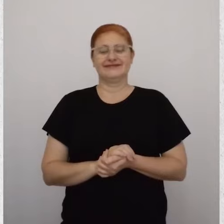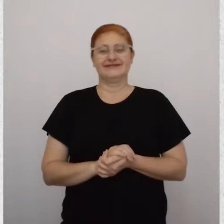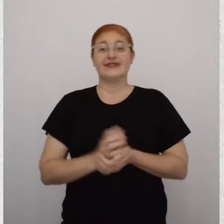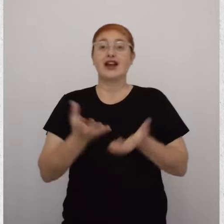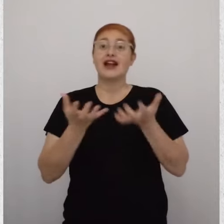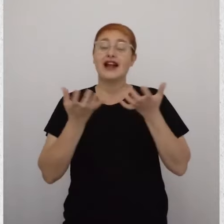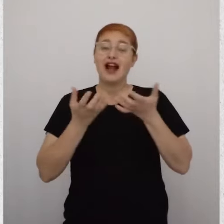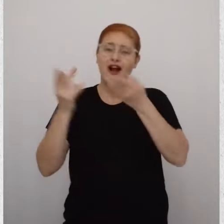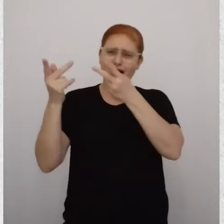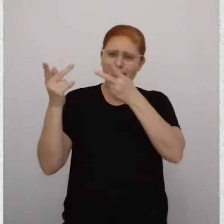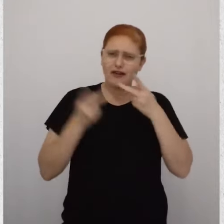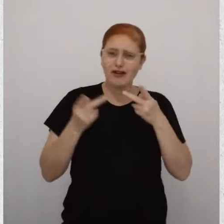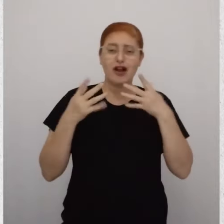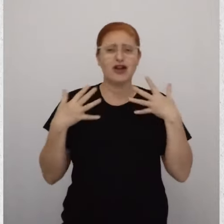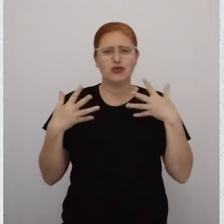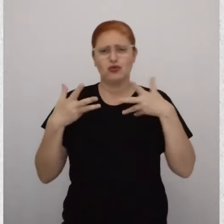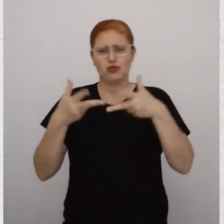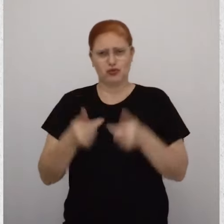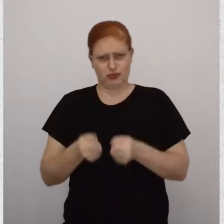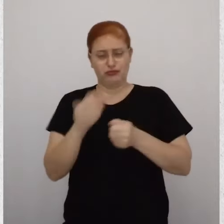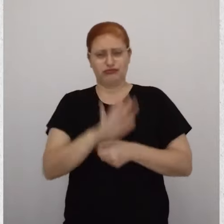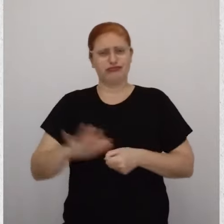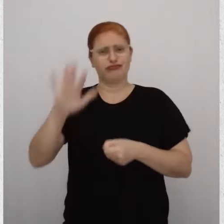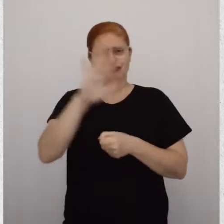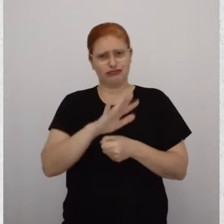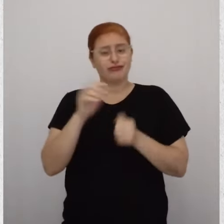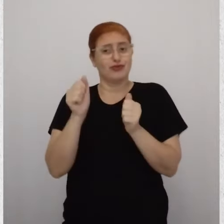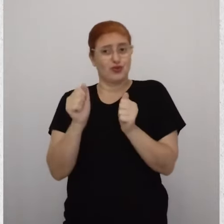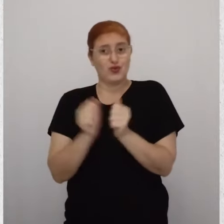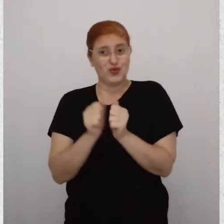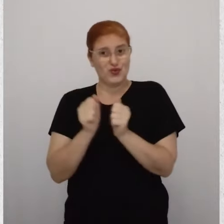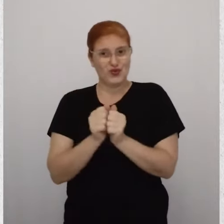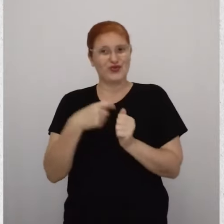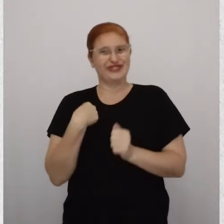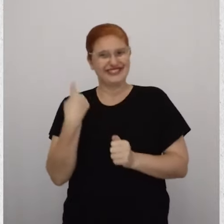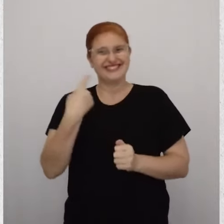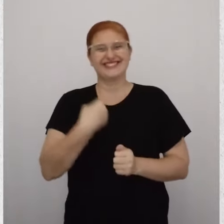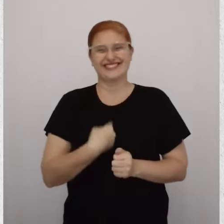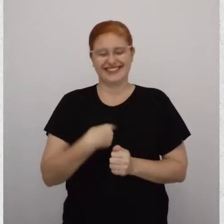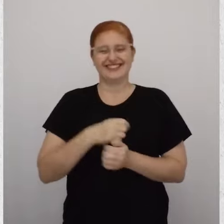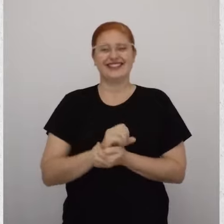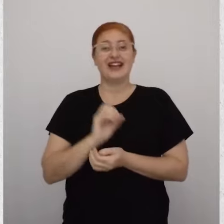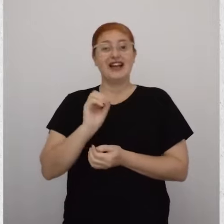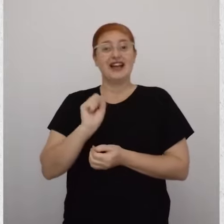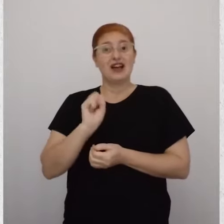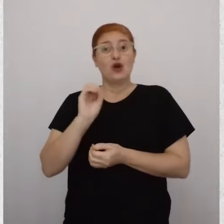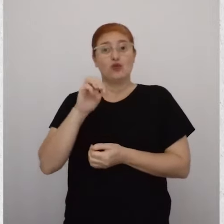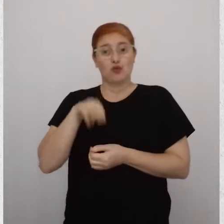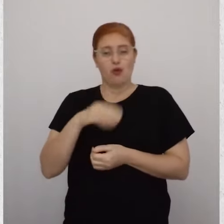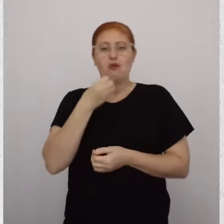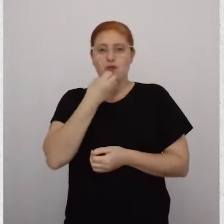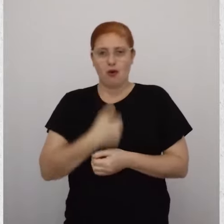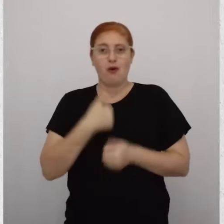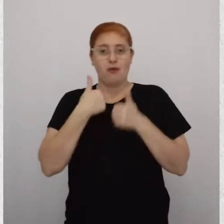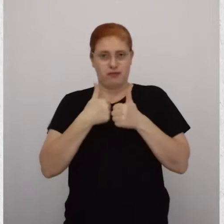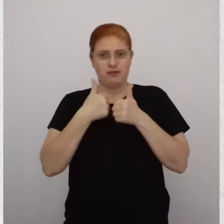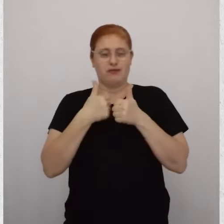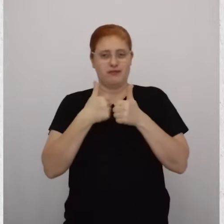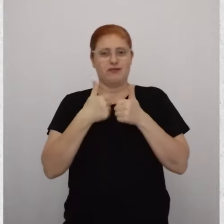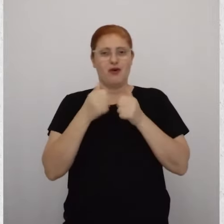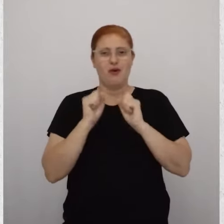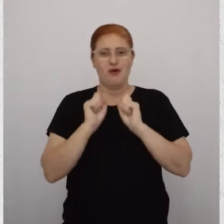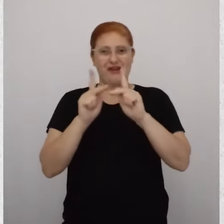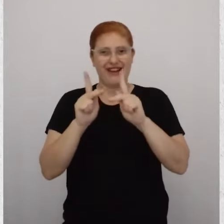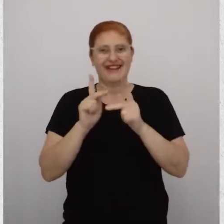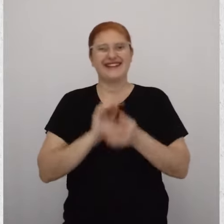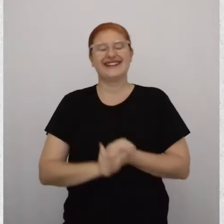queria convidar vocês, todo mundo, para ficar com a gente aqui. O áudio tá bom, né? Ótimo, só queria confirmar isso.